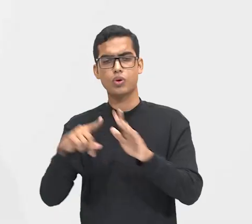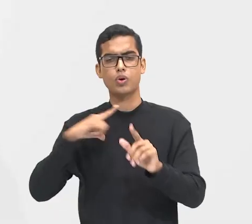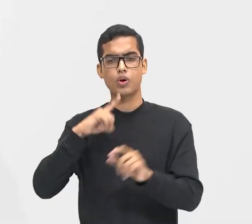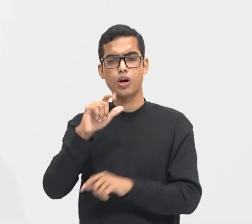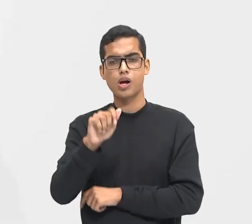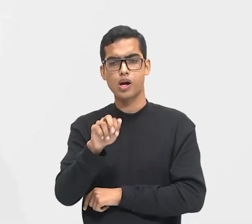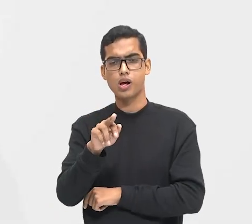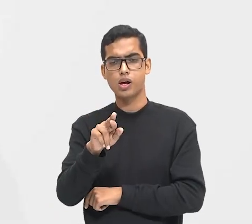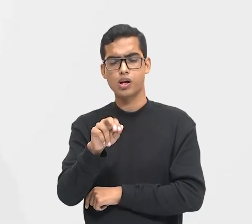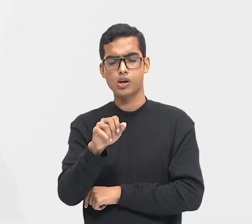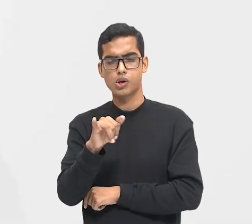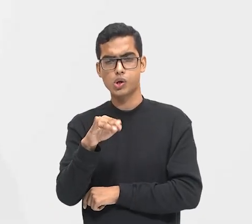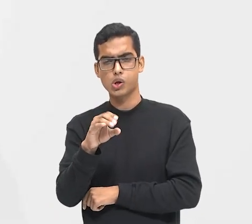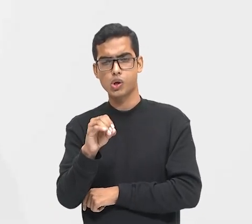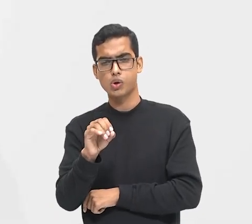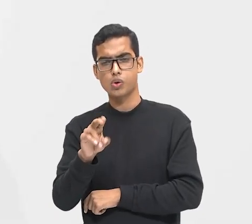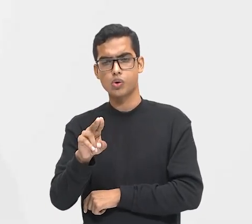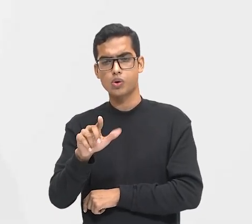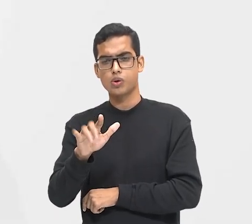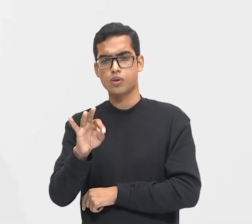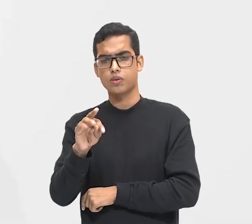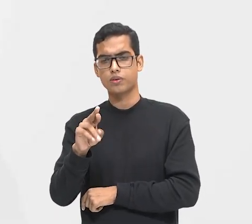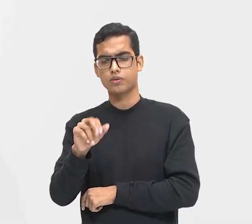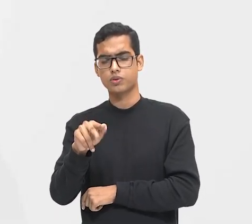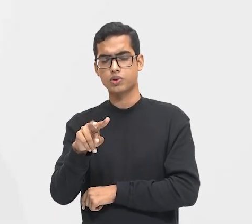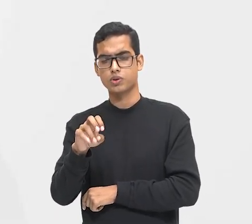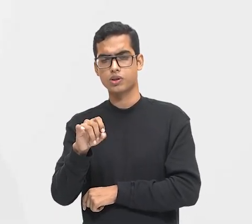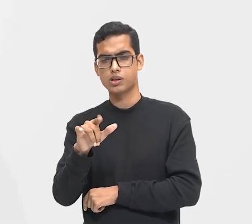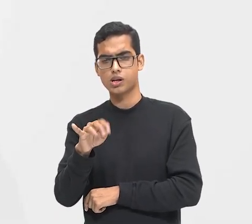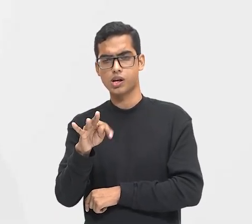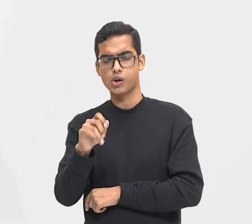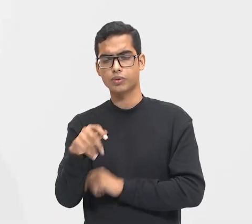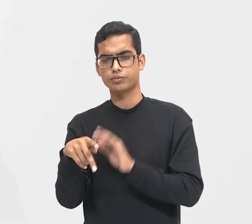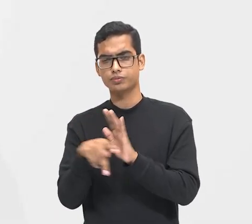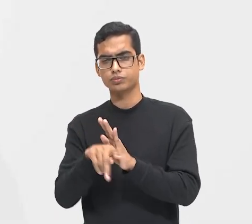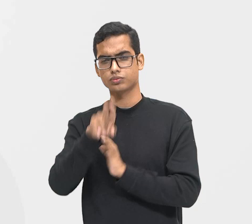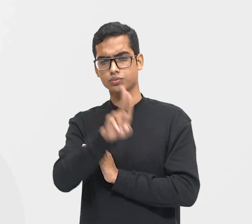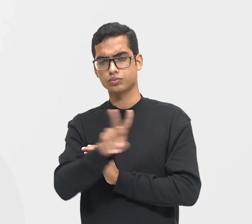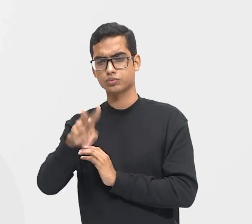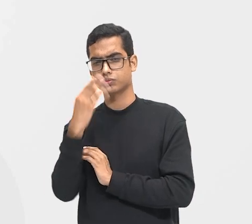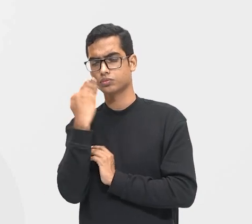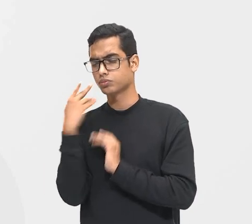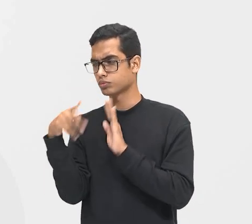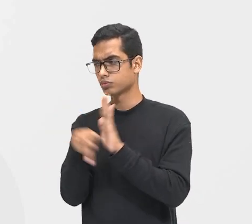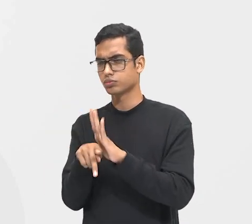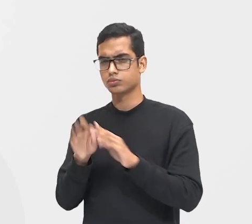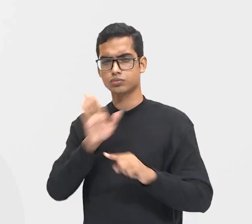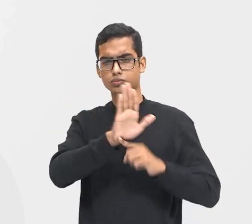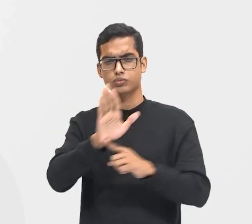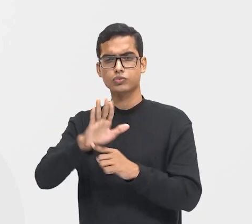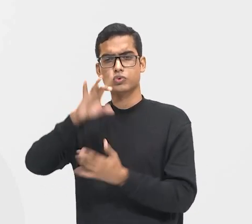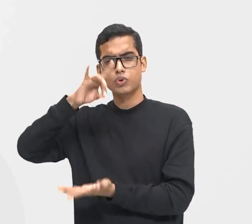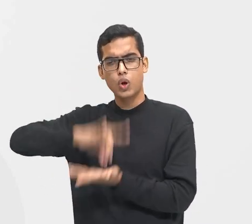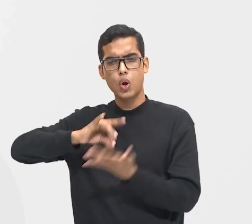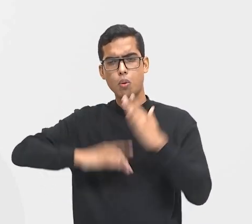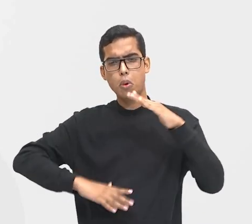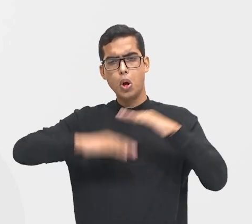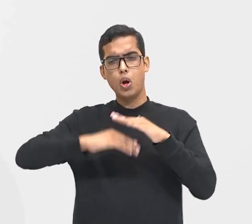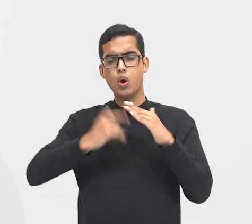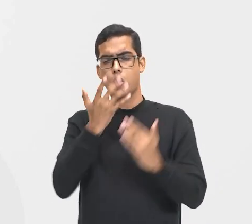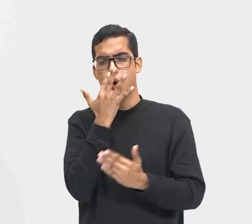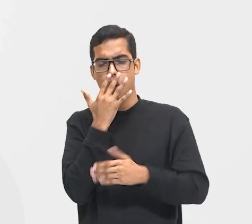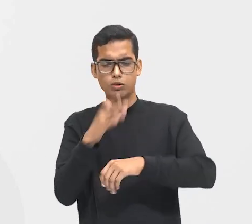raios ultravioletas, representados aí por UV, né? No caso de exposição exagerada, eles podem